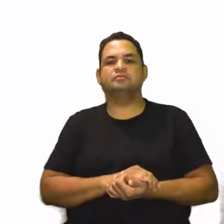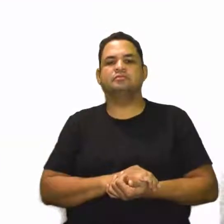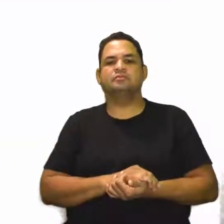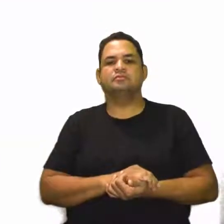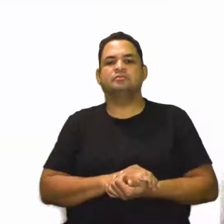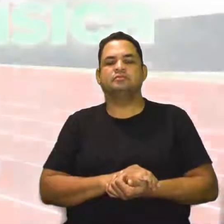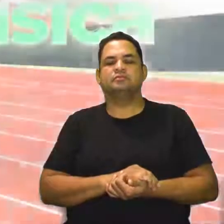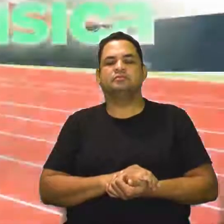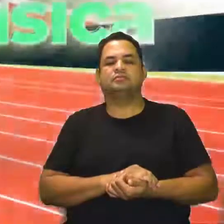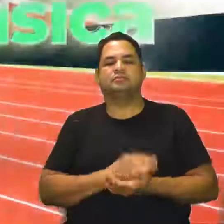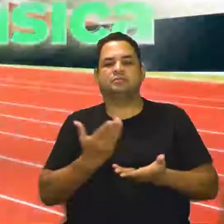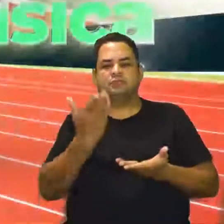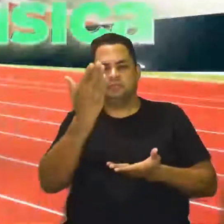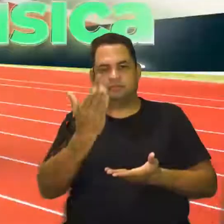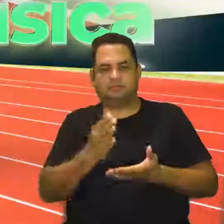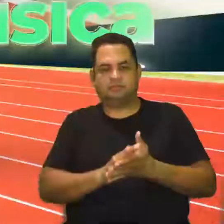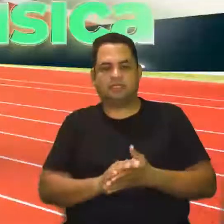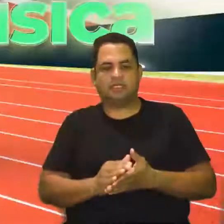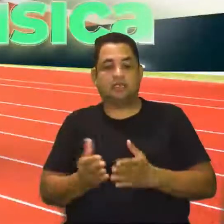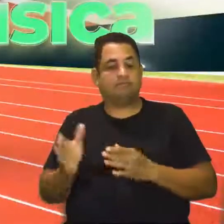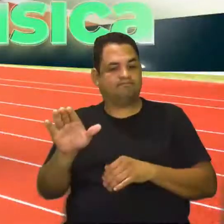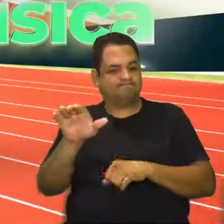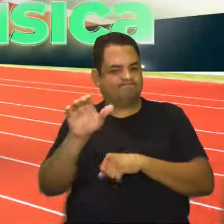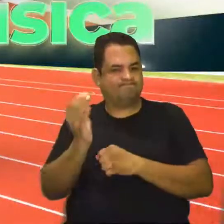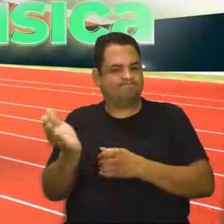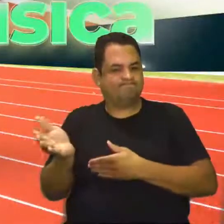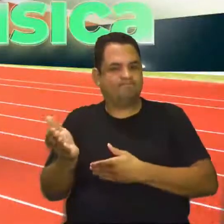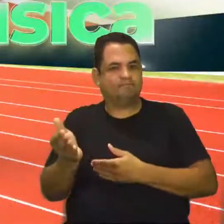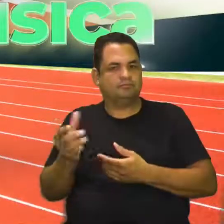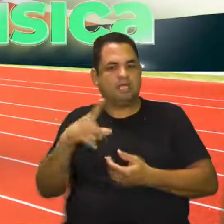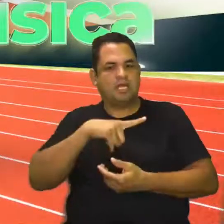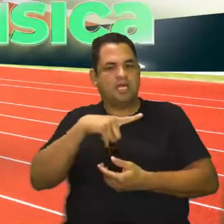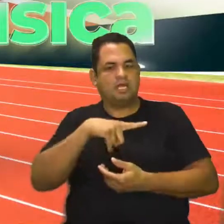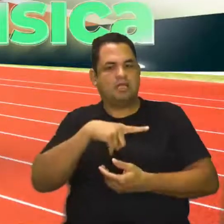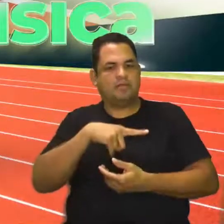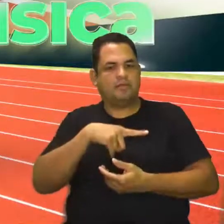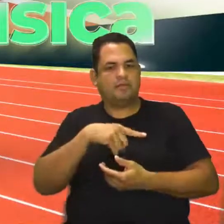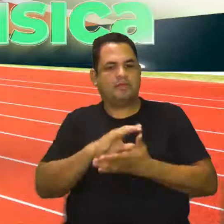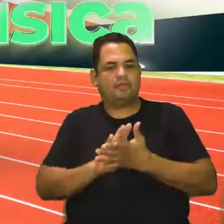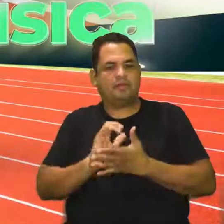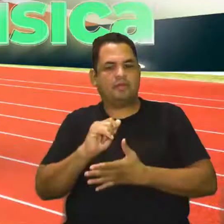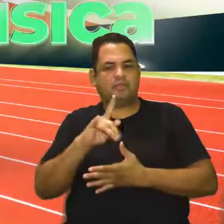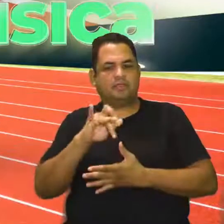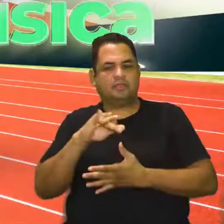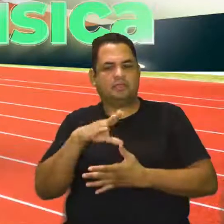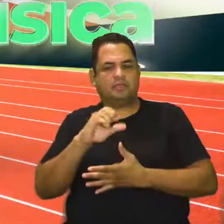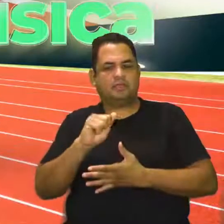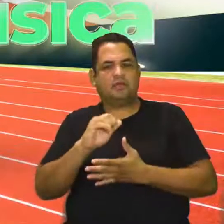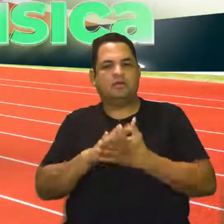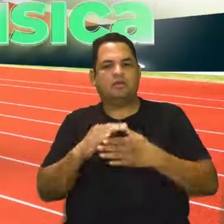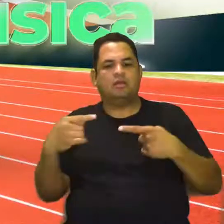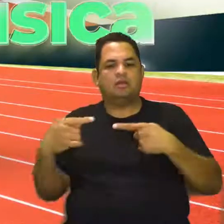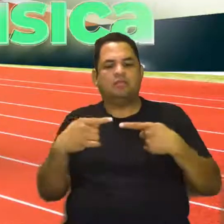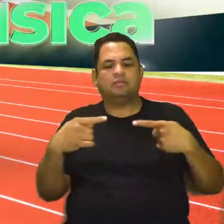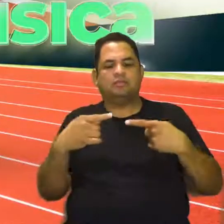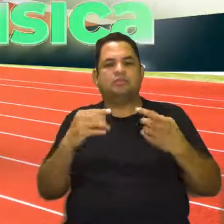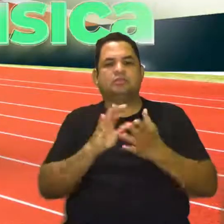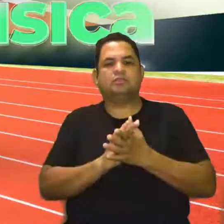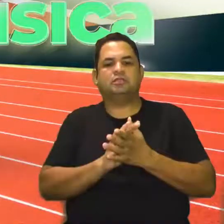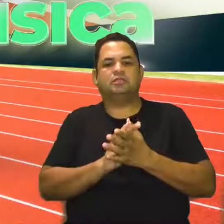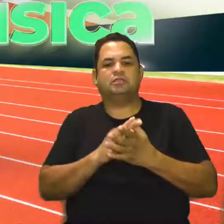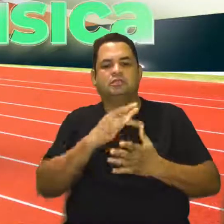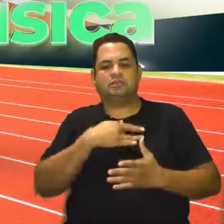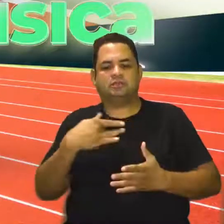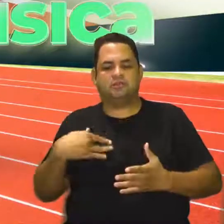eu digo assim, não pisca, vem aqui comigo. Então, nós temos a aptidão física relacionada à saúde e a aptidão